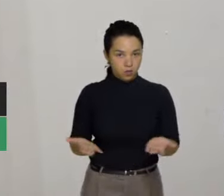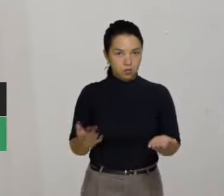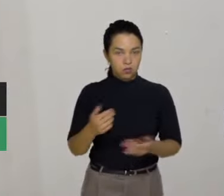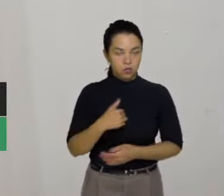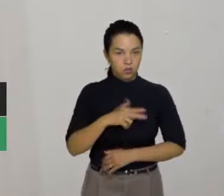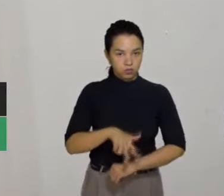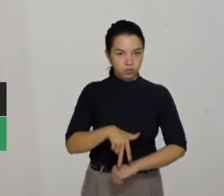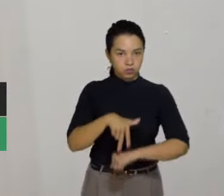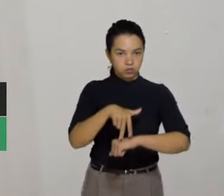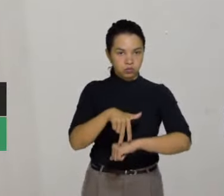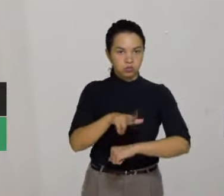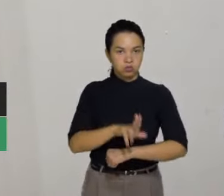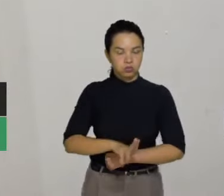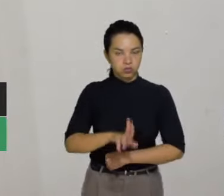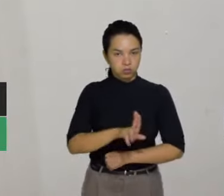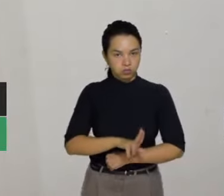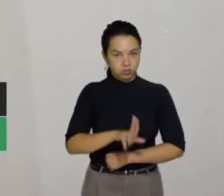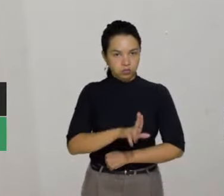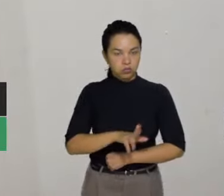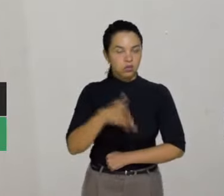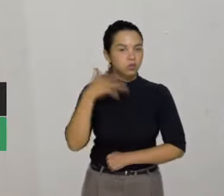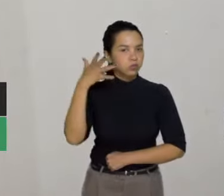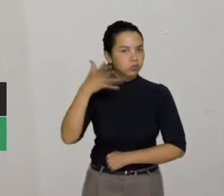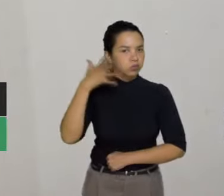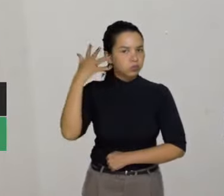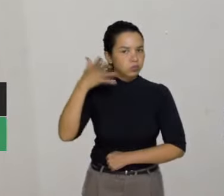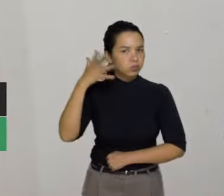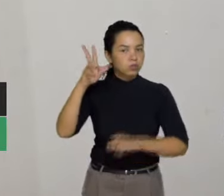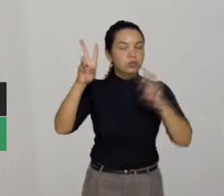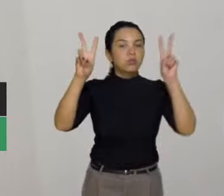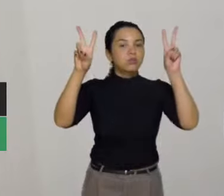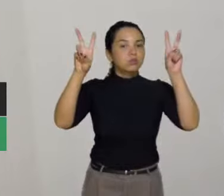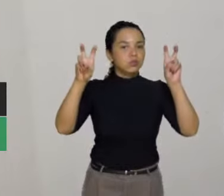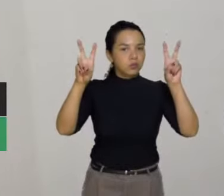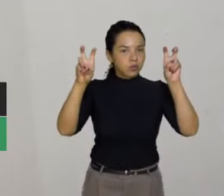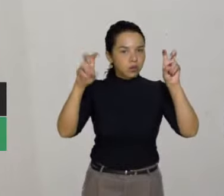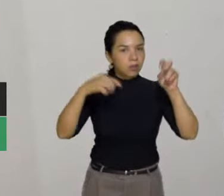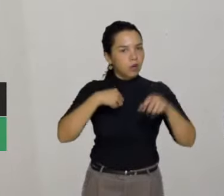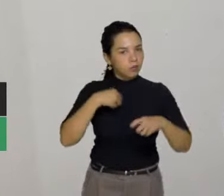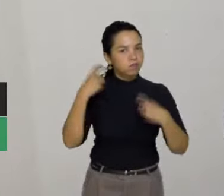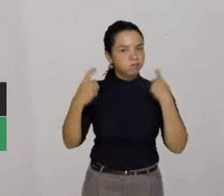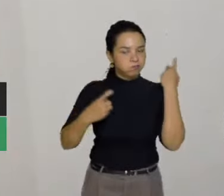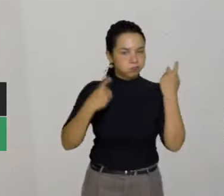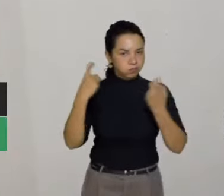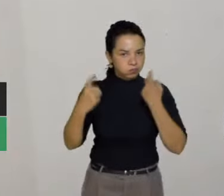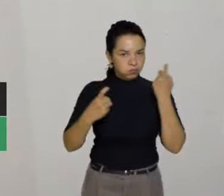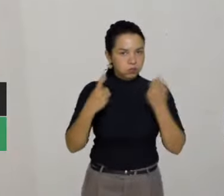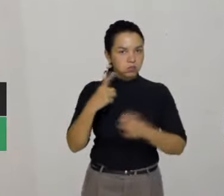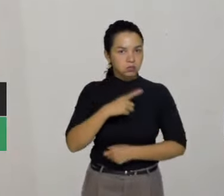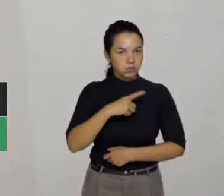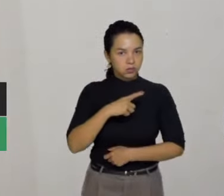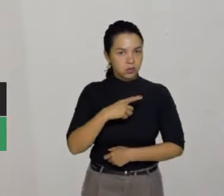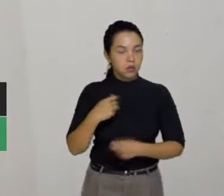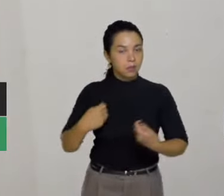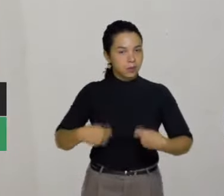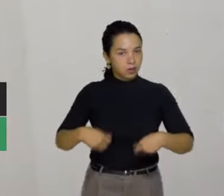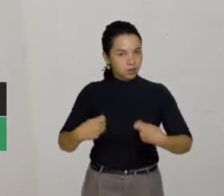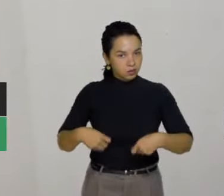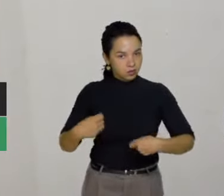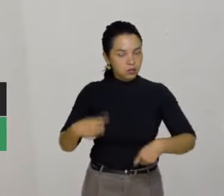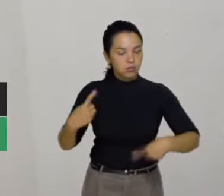desta tribuna para falar sobre um assunto que muito me preocupa e que precisa ser